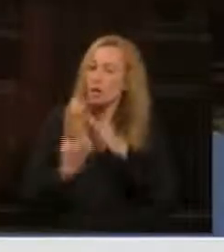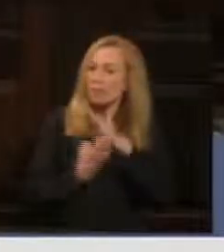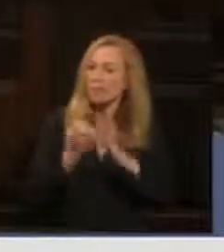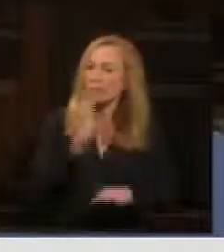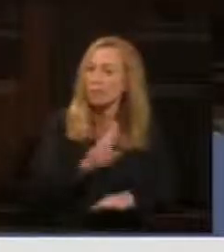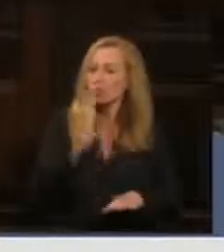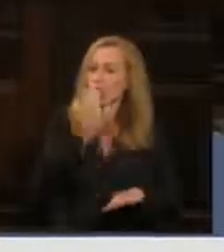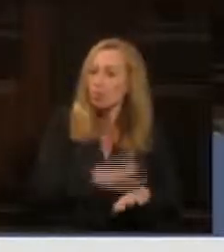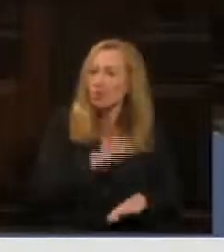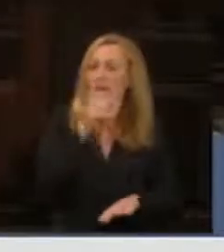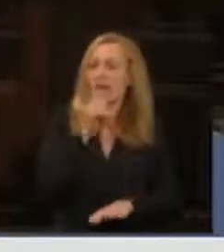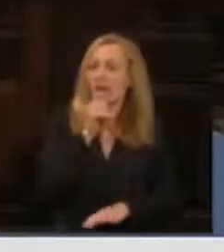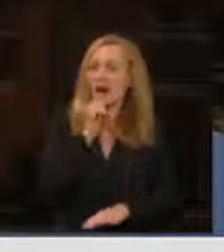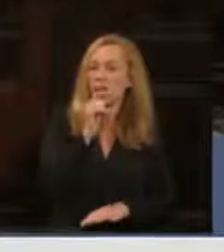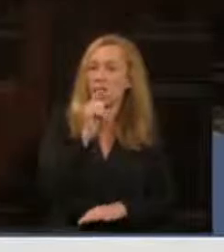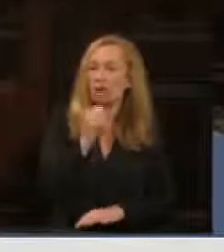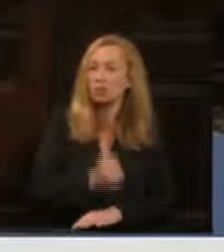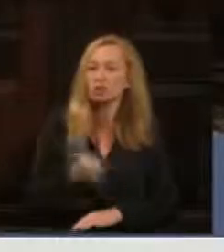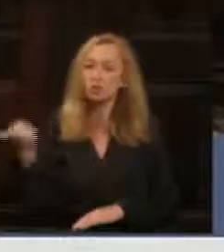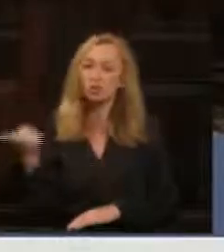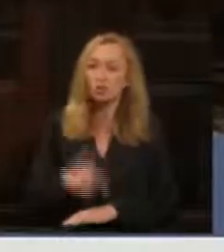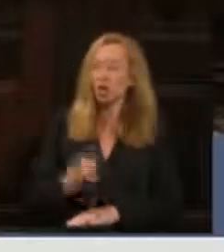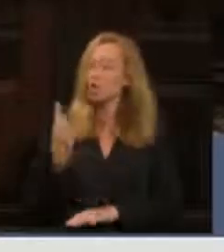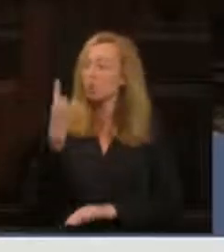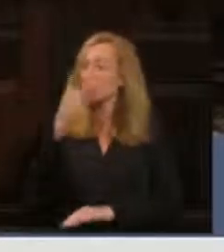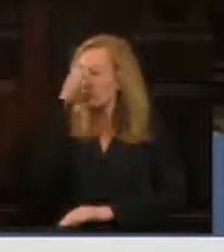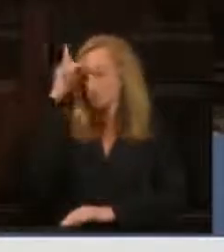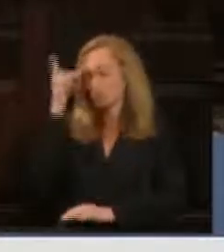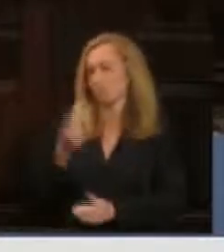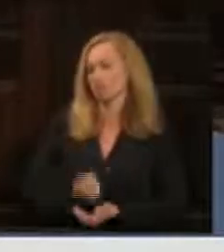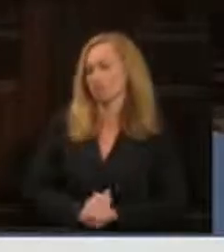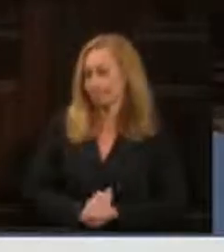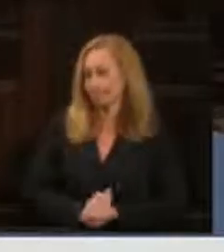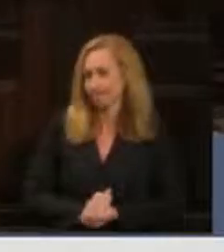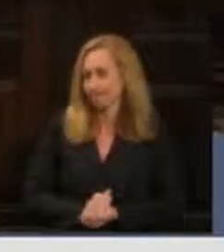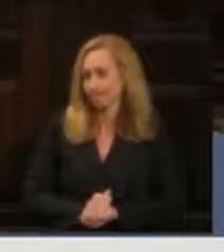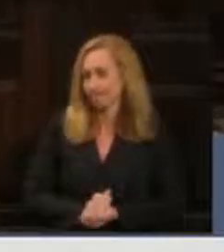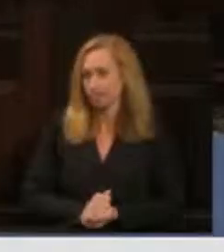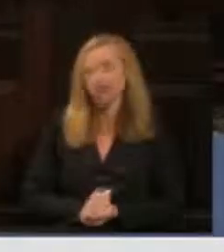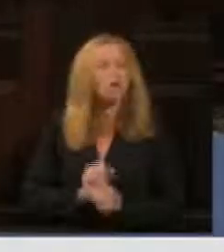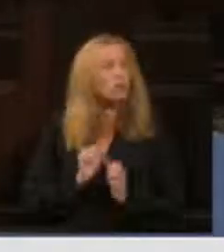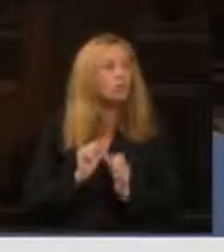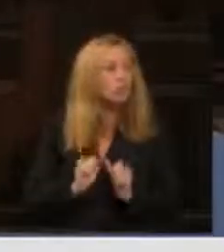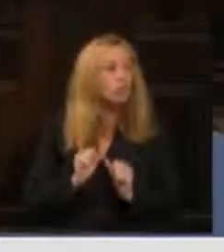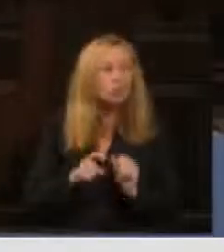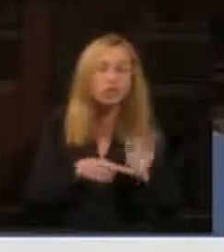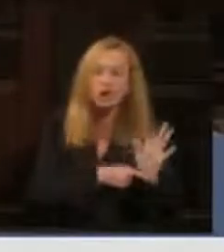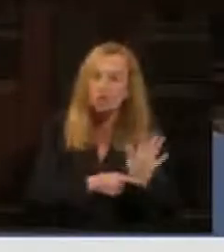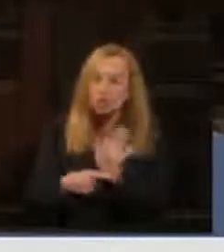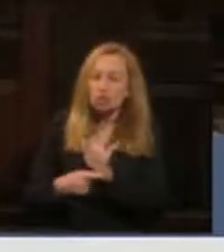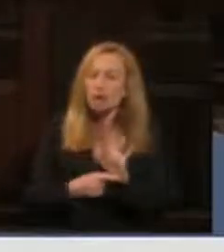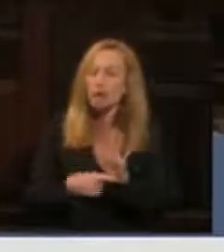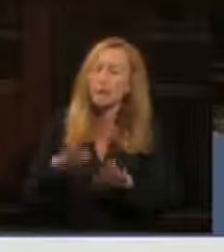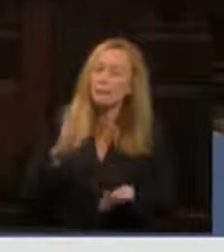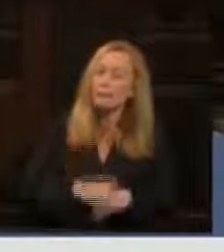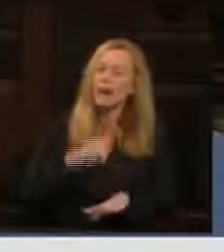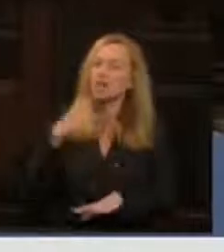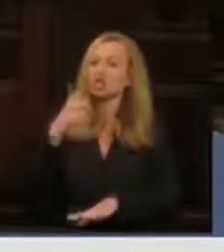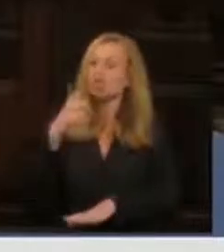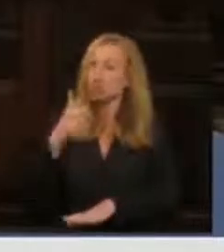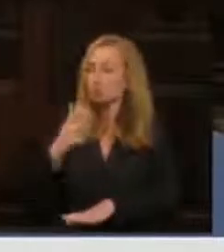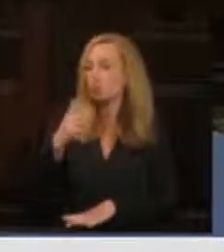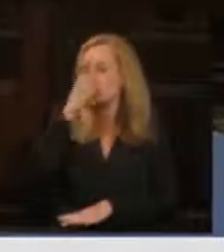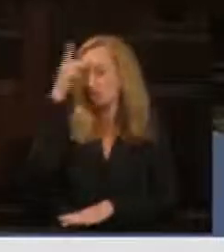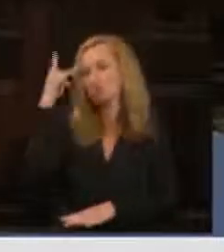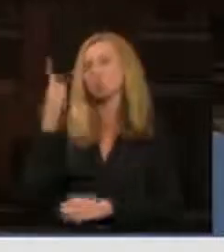cidade do Rio de Janeiro, consome uma quantidade de água equivalente a 6 milhões